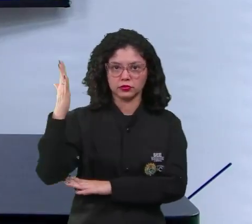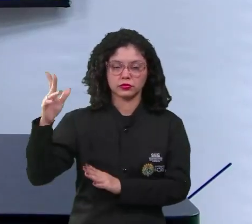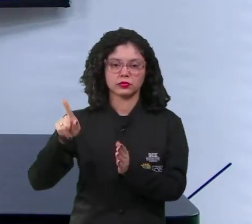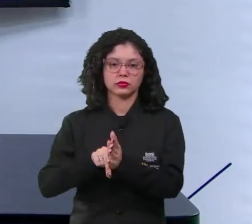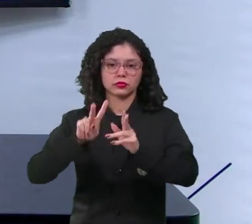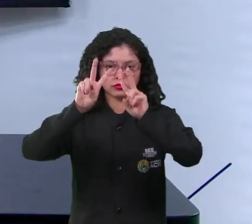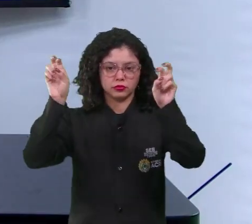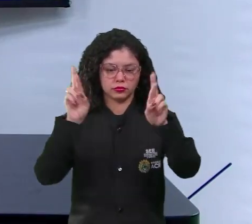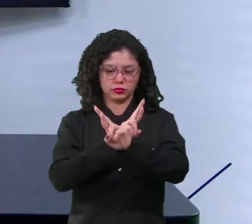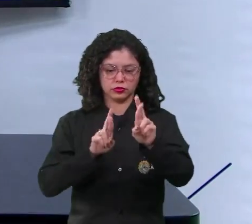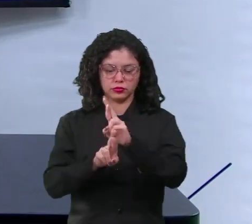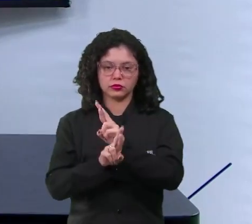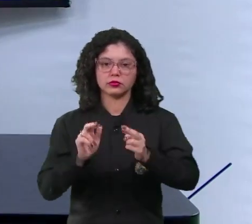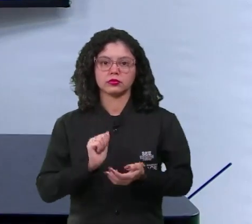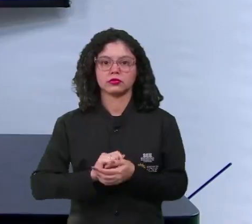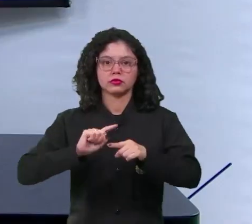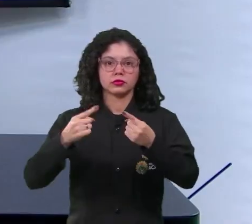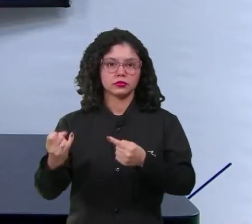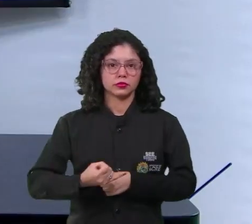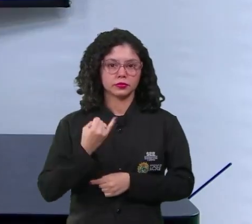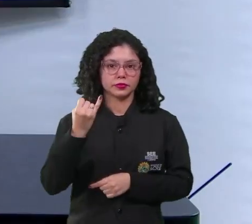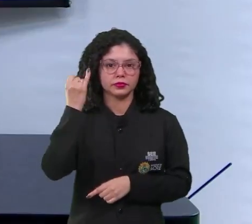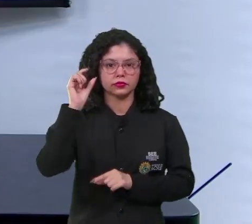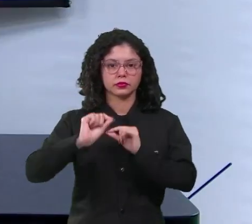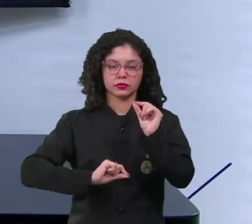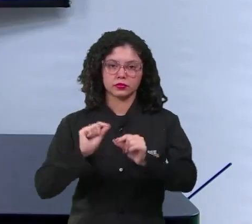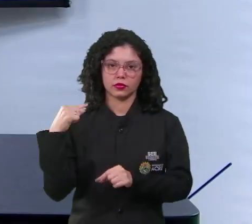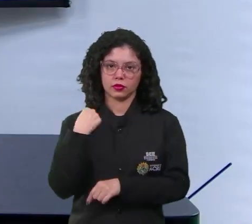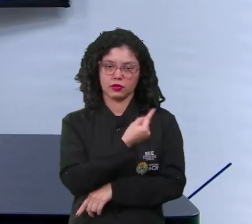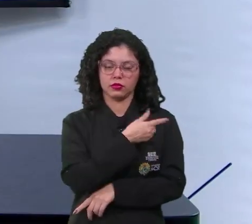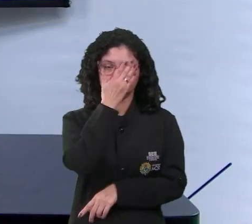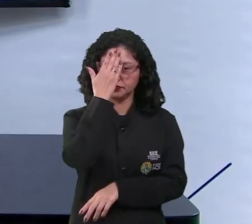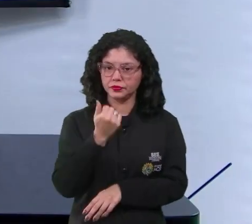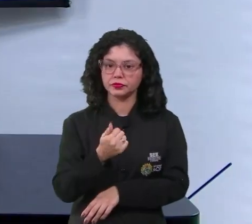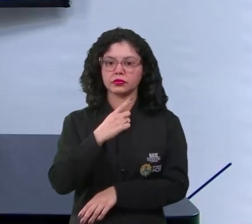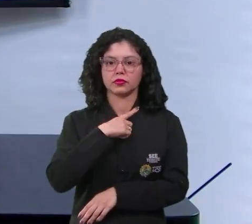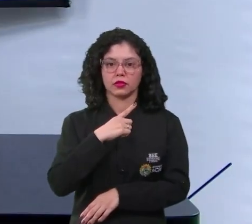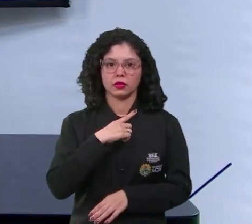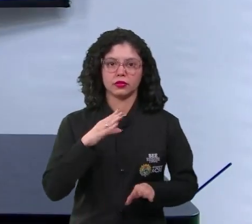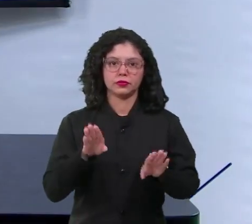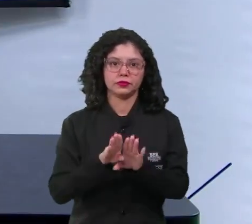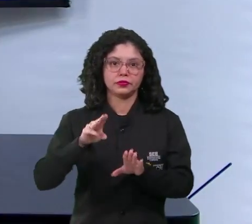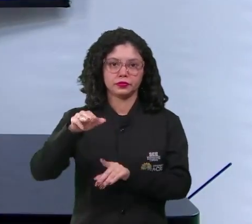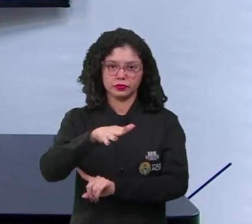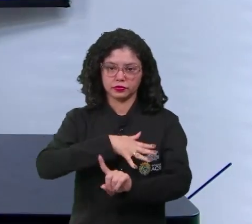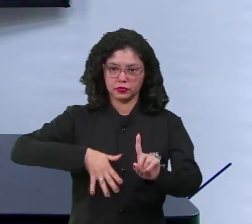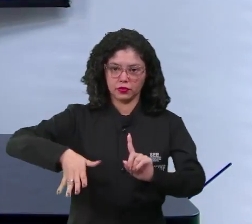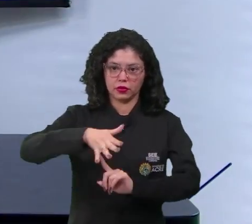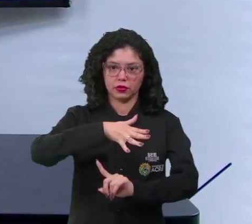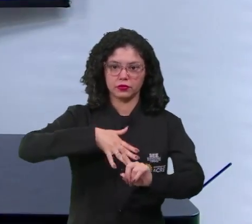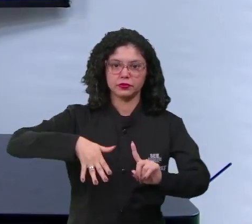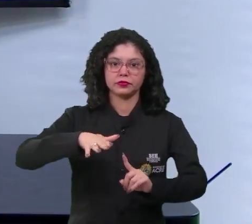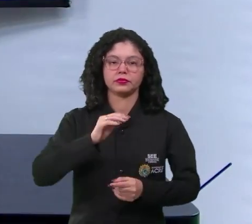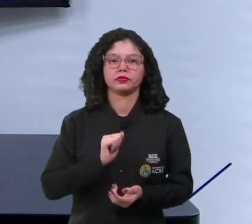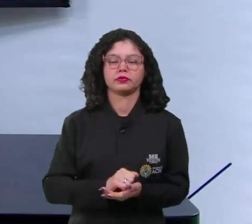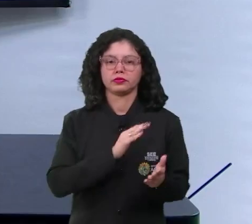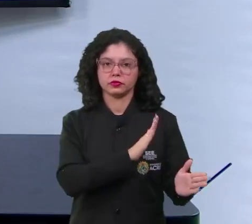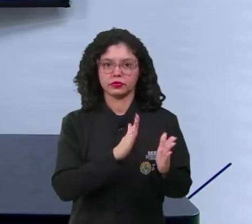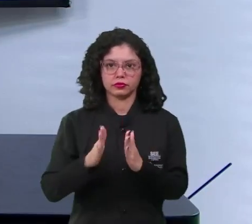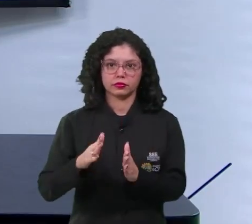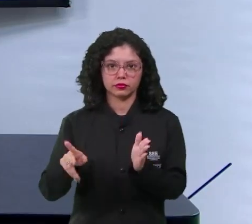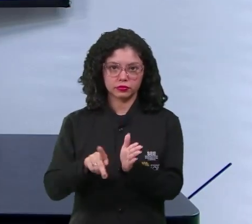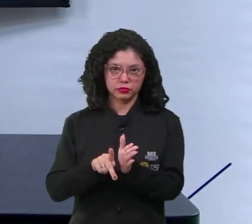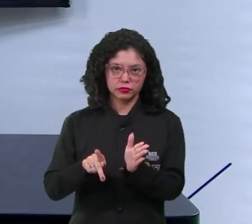tratar dessa relação. O mais importante é a gente saber que existe um meio ambiente e nós fazemos parte